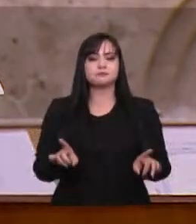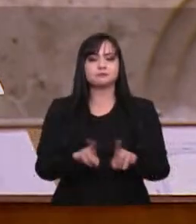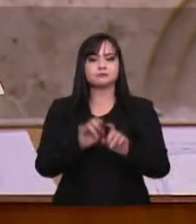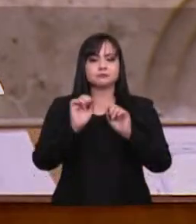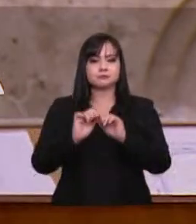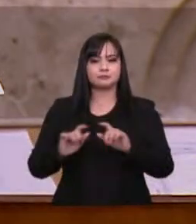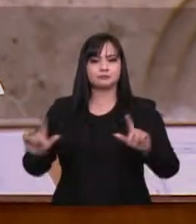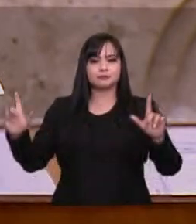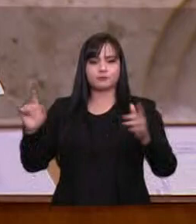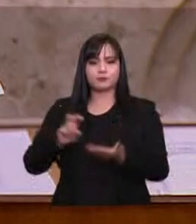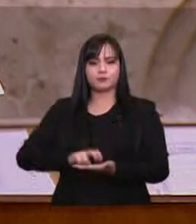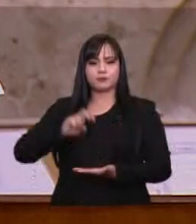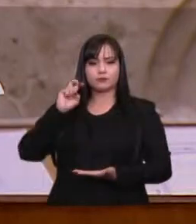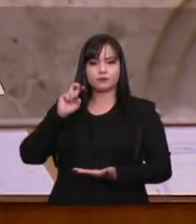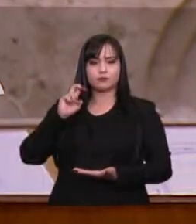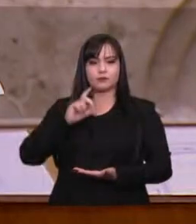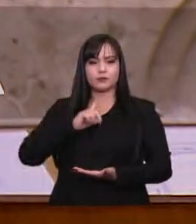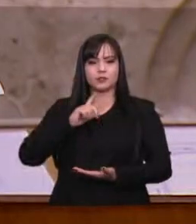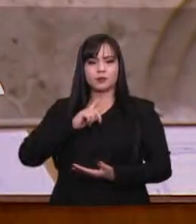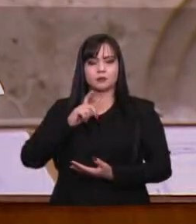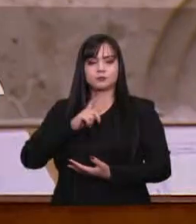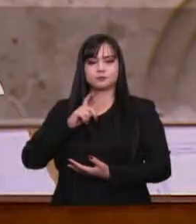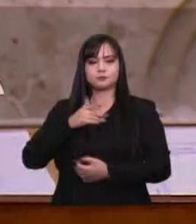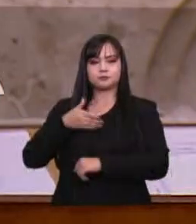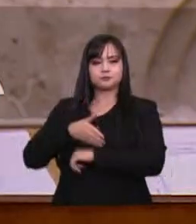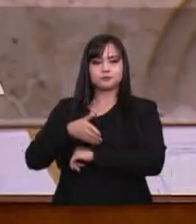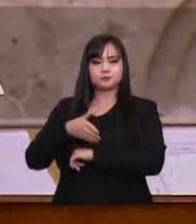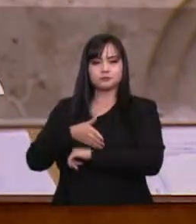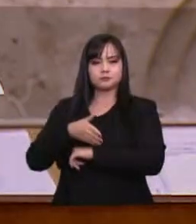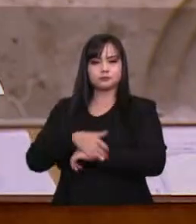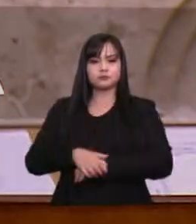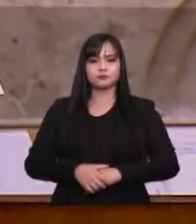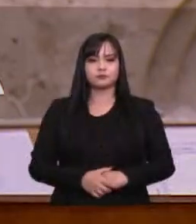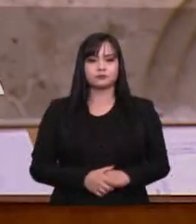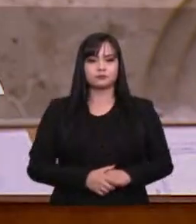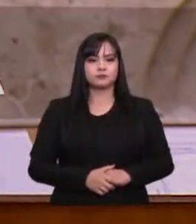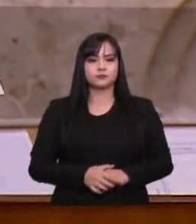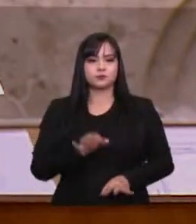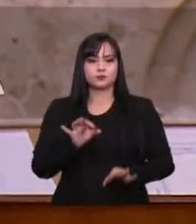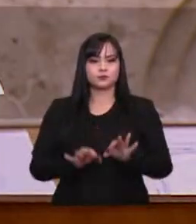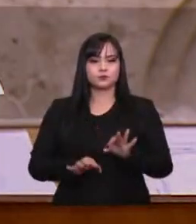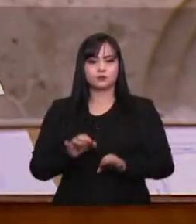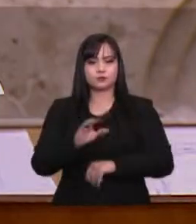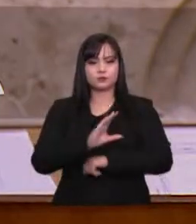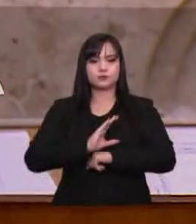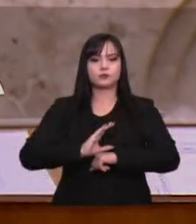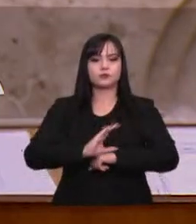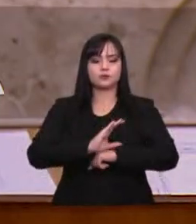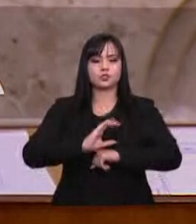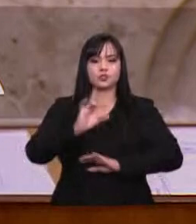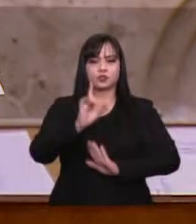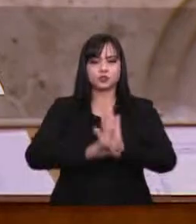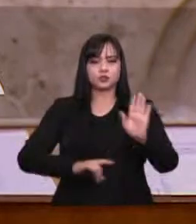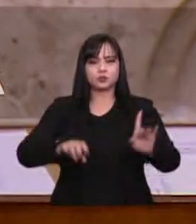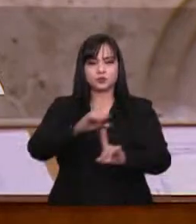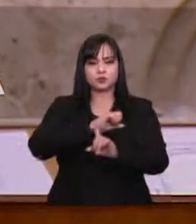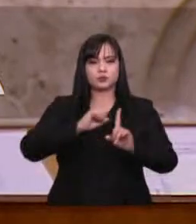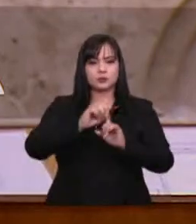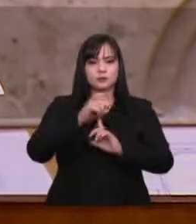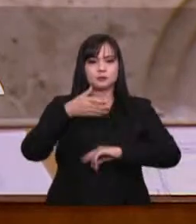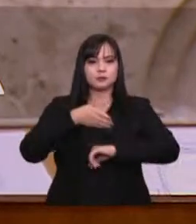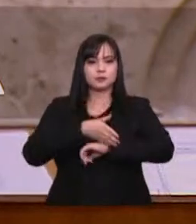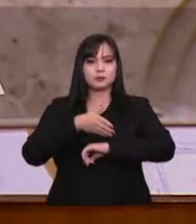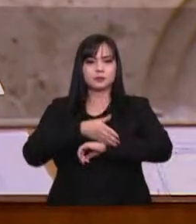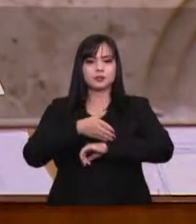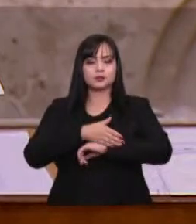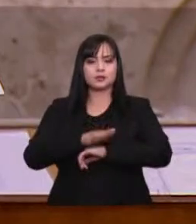para o painel da manhã contamos com a jurisdição constitucional direitos sociais contamos